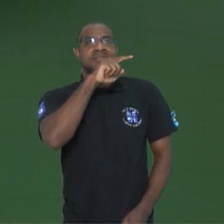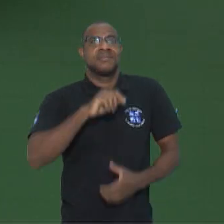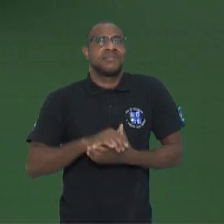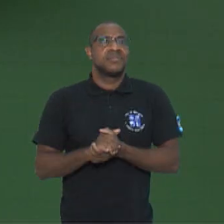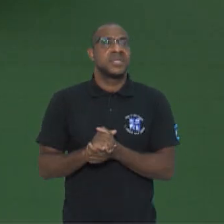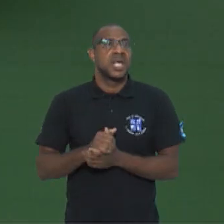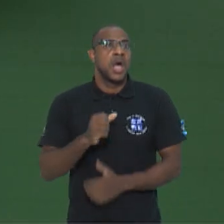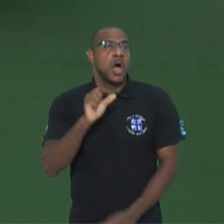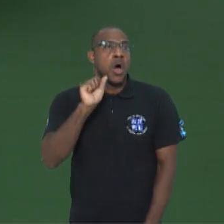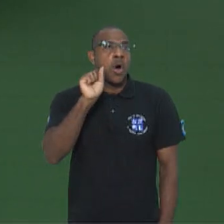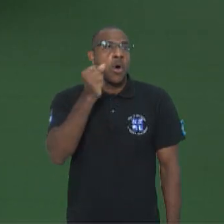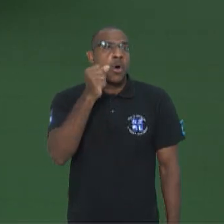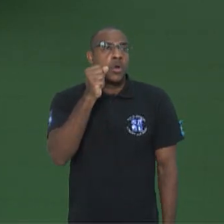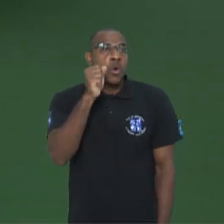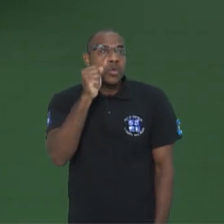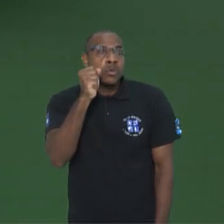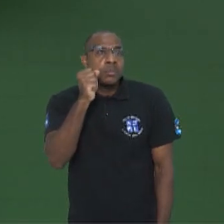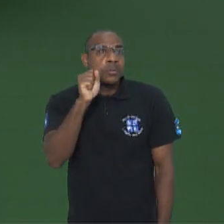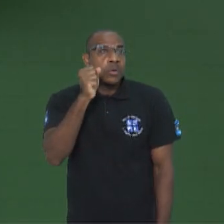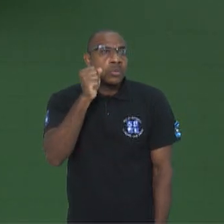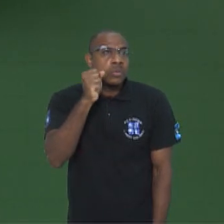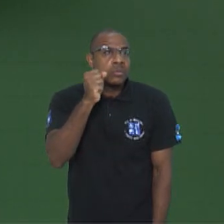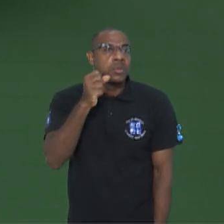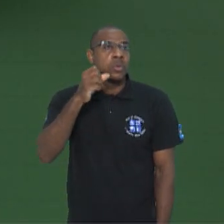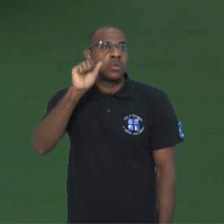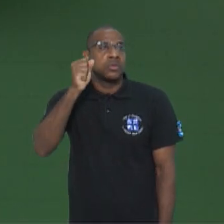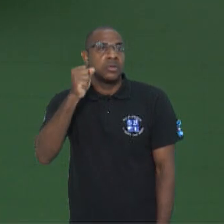8.848 metros acima do nível do mar.